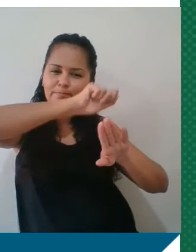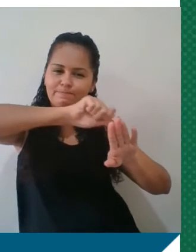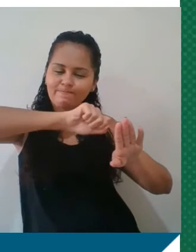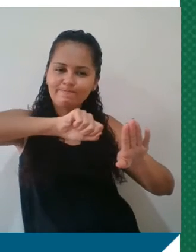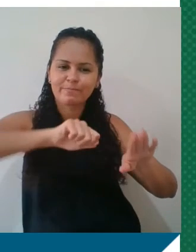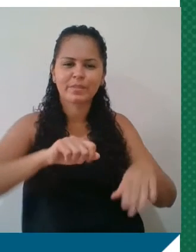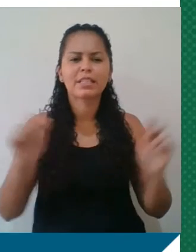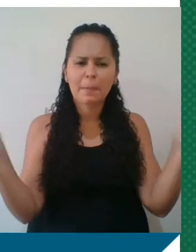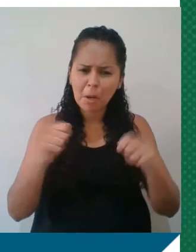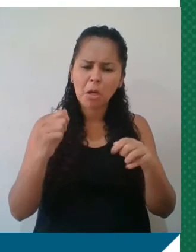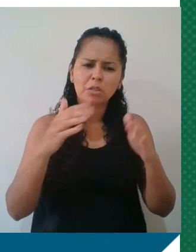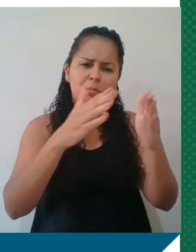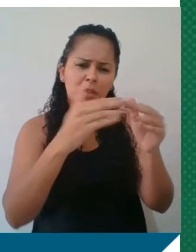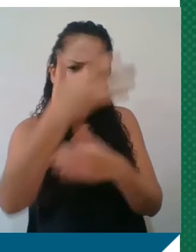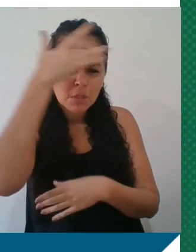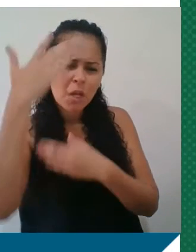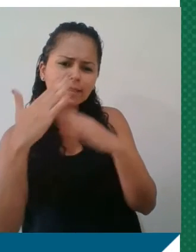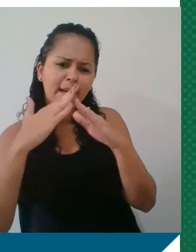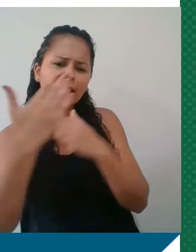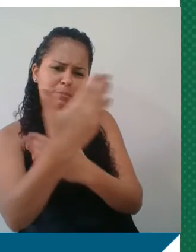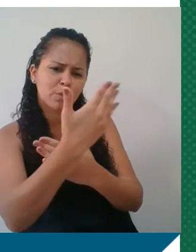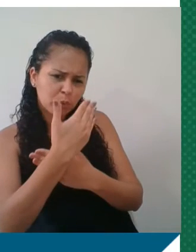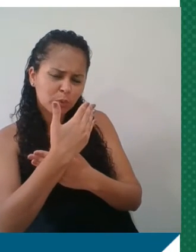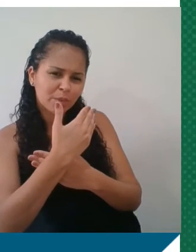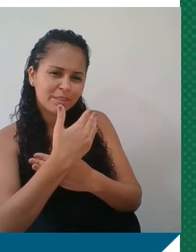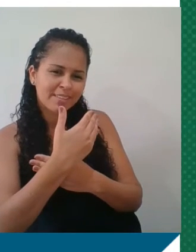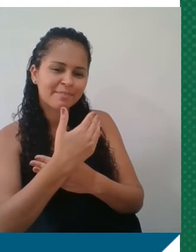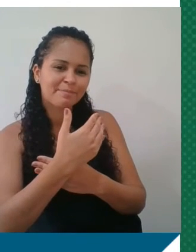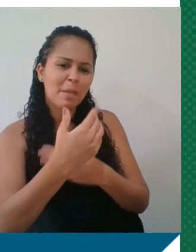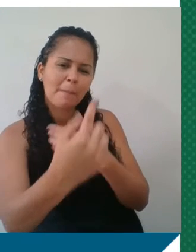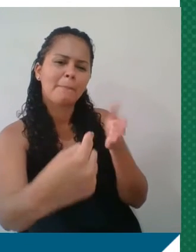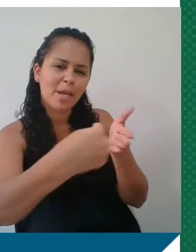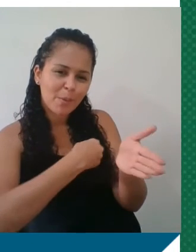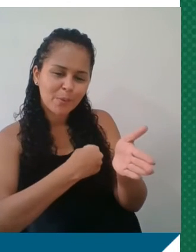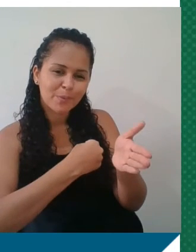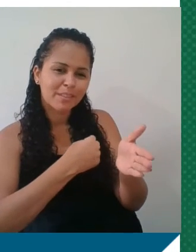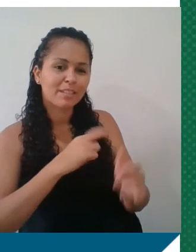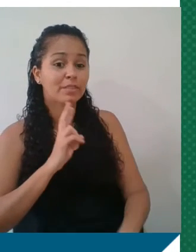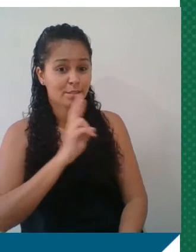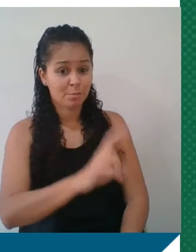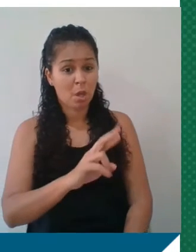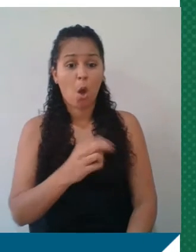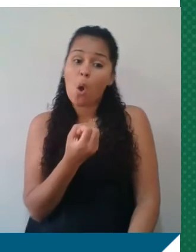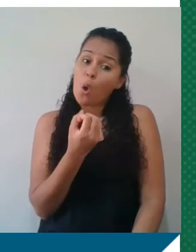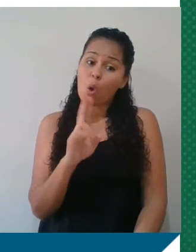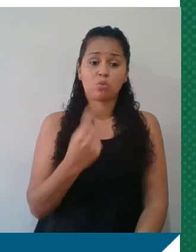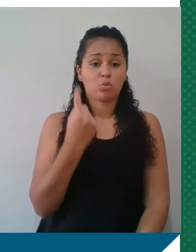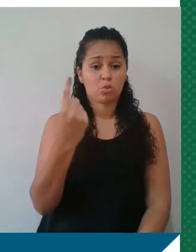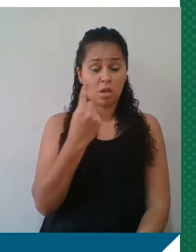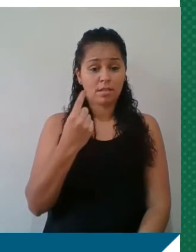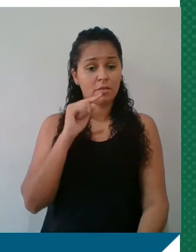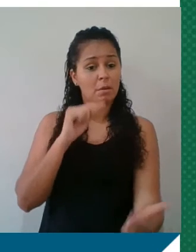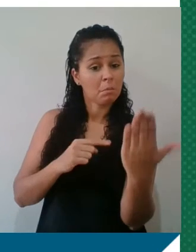alguém da sua casa te fazer essa pergunta, e aí você responde, né? Ou se você não tem ninguém para estudar com você, você mesmo você faz a pergunta